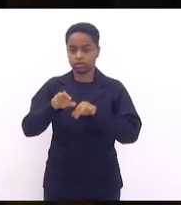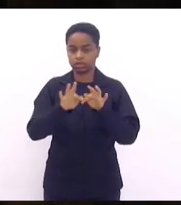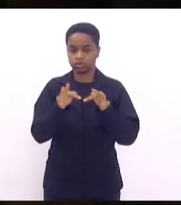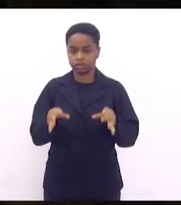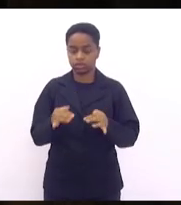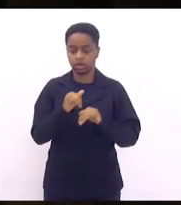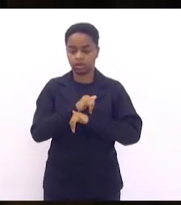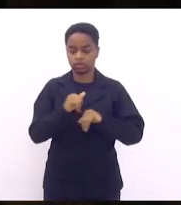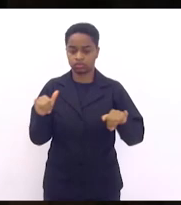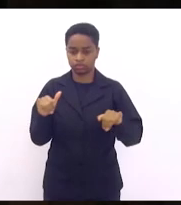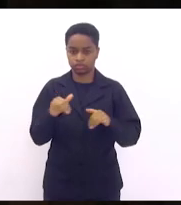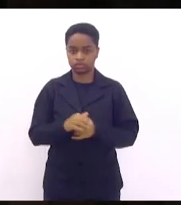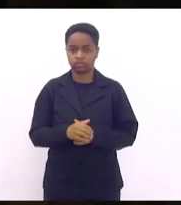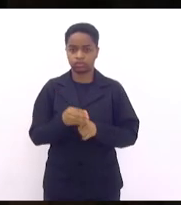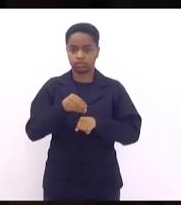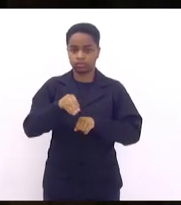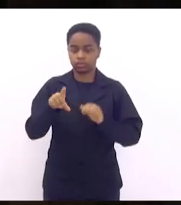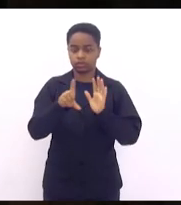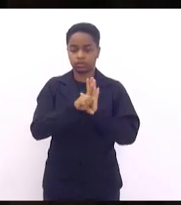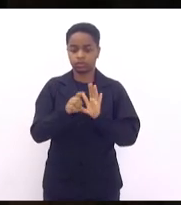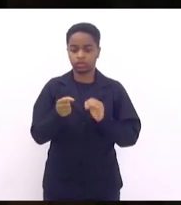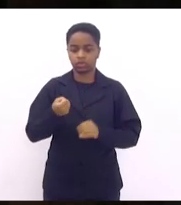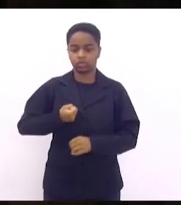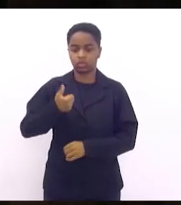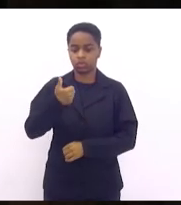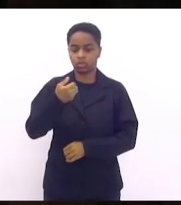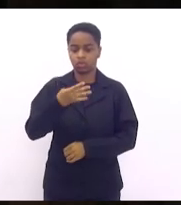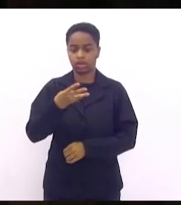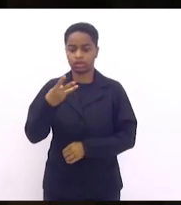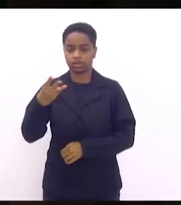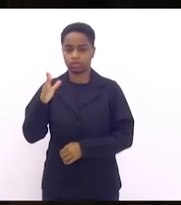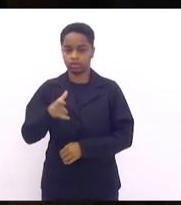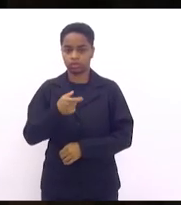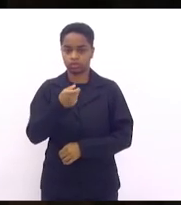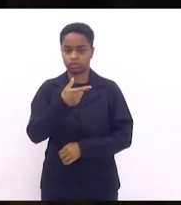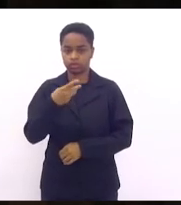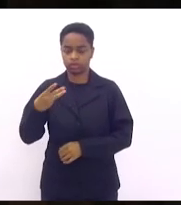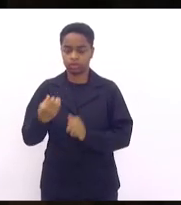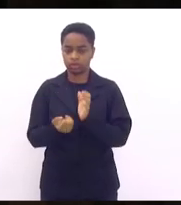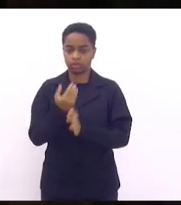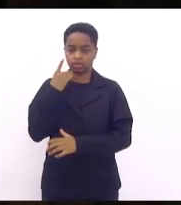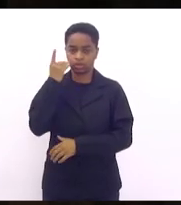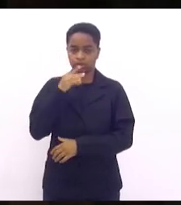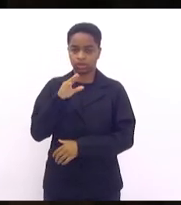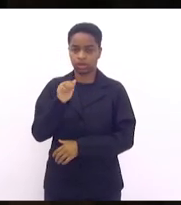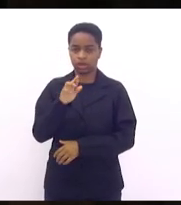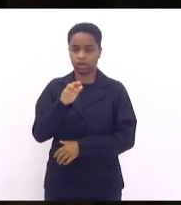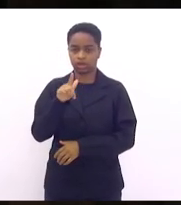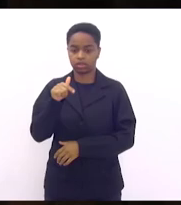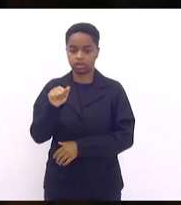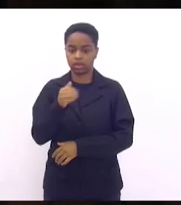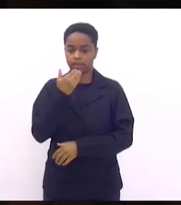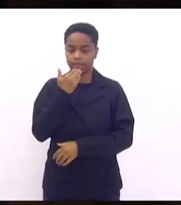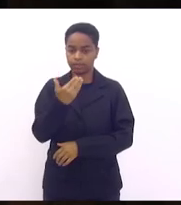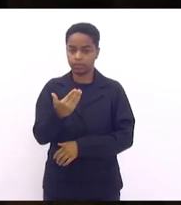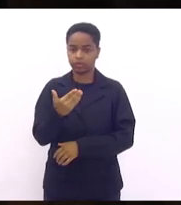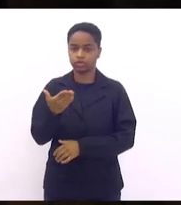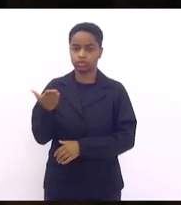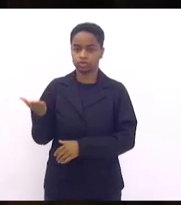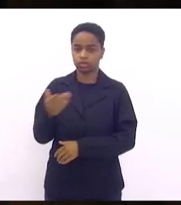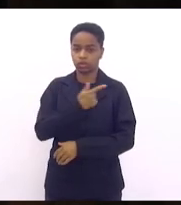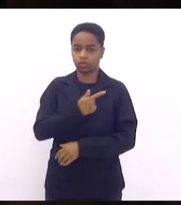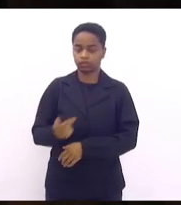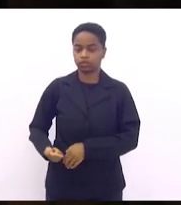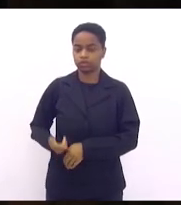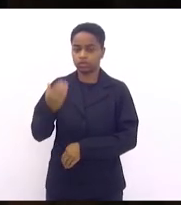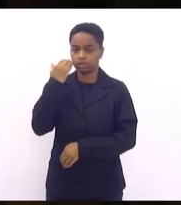simples. Anuncio. Indicação legislativa número 143, de 23, de autoria da deputada Carla Machado, que solicite ao excelentíssimo senhor